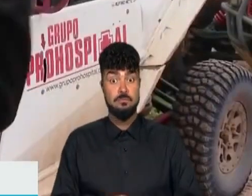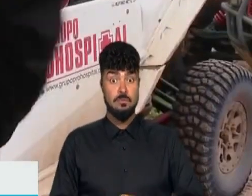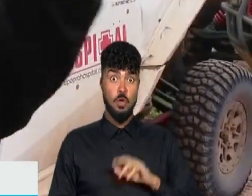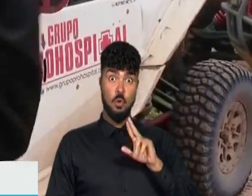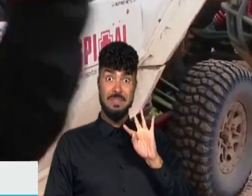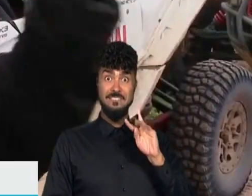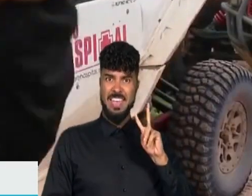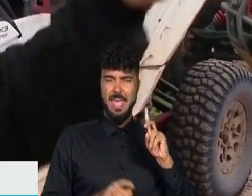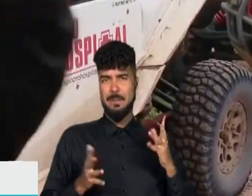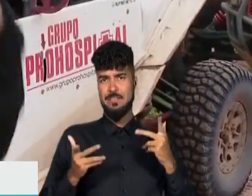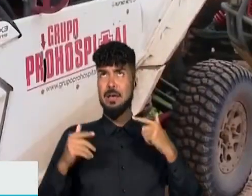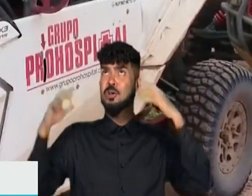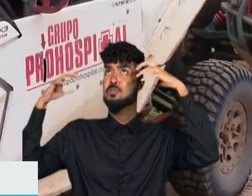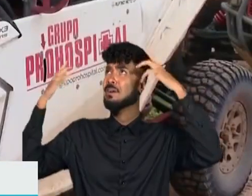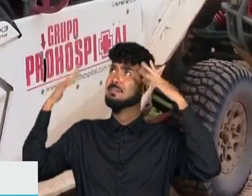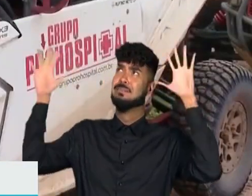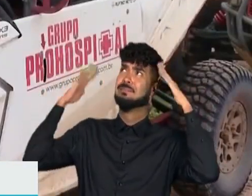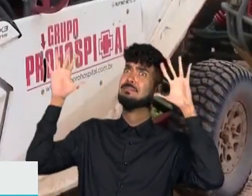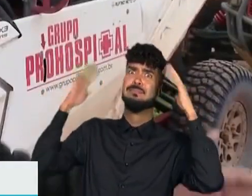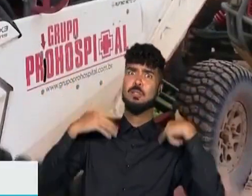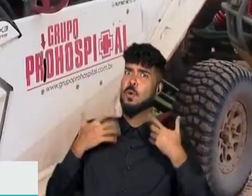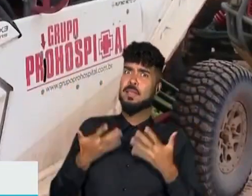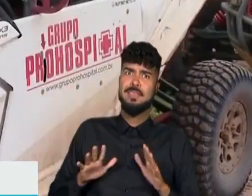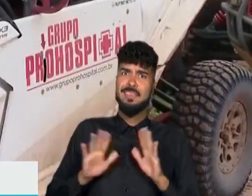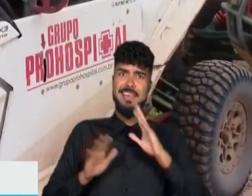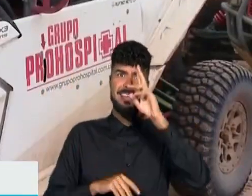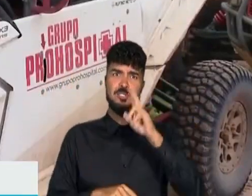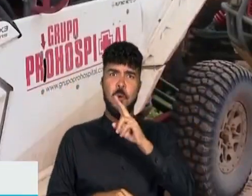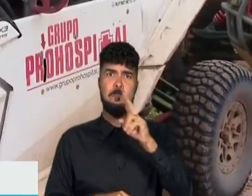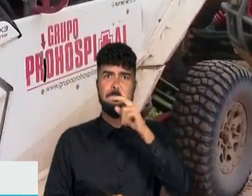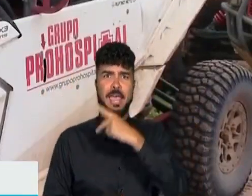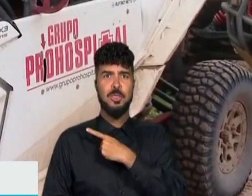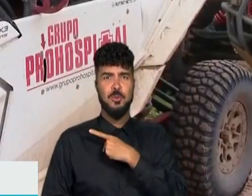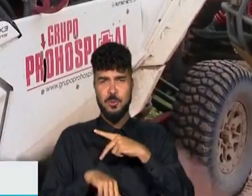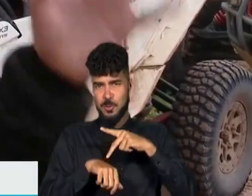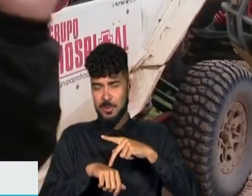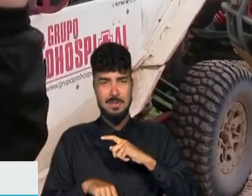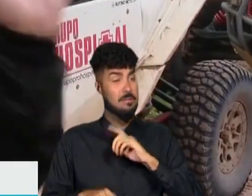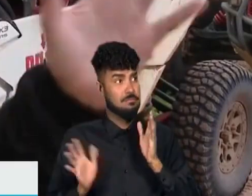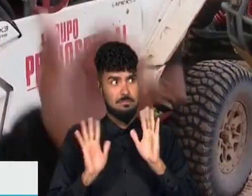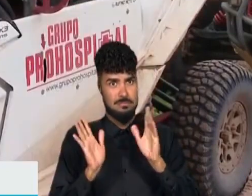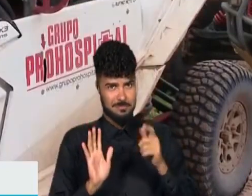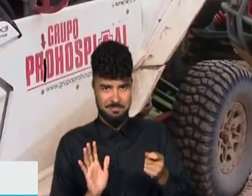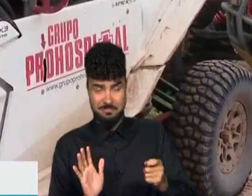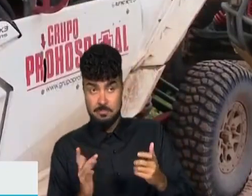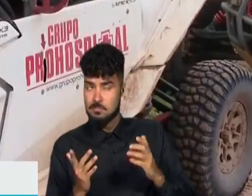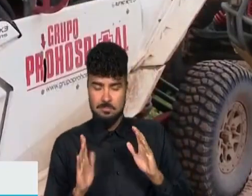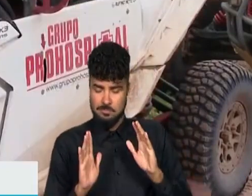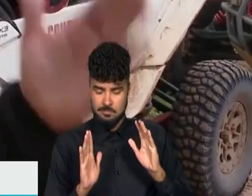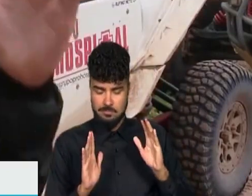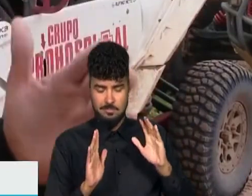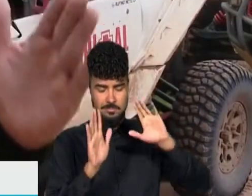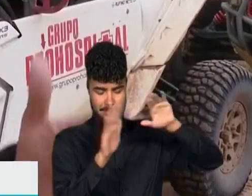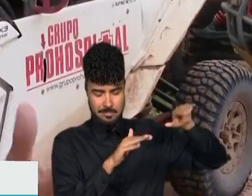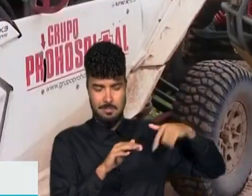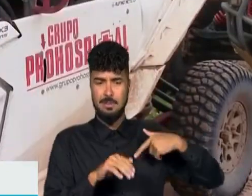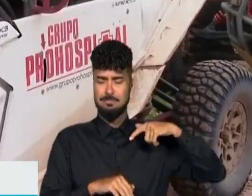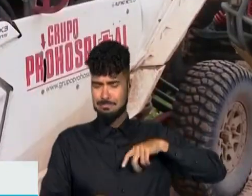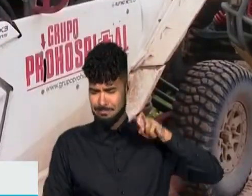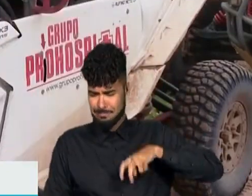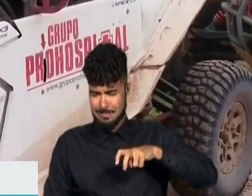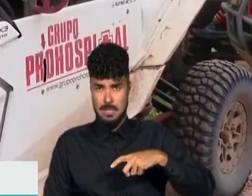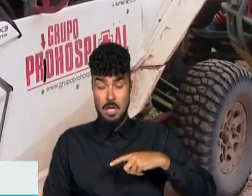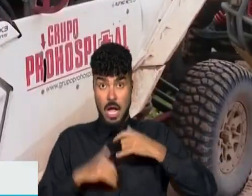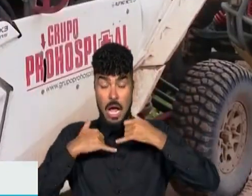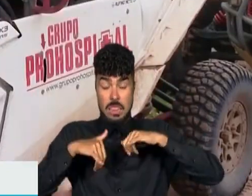chuva aí pode mandar São Pedro, que a gente quer aqui no Nordeste. Mas fora isso aí, é uma adrenalina indescritível. Só estando dentro do carro, se você